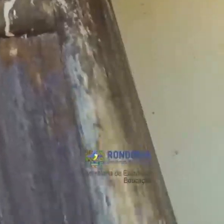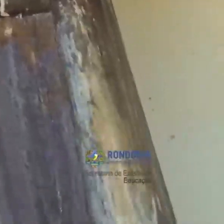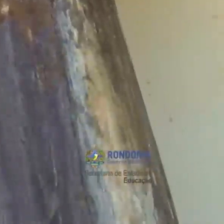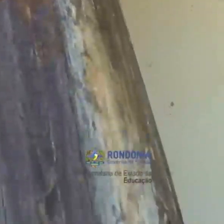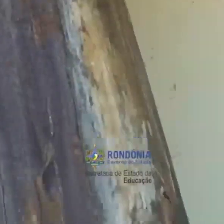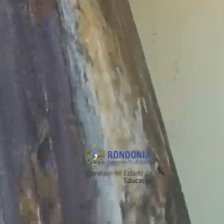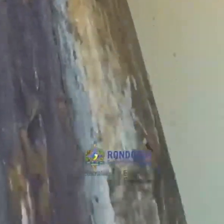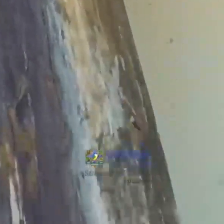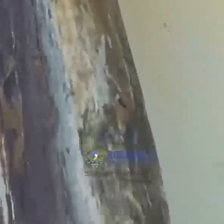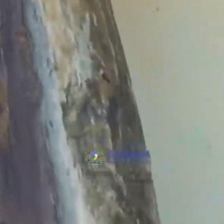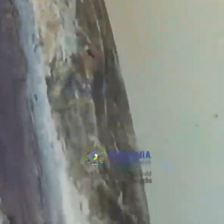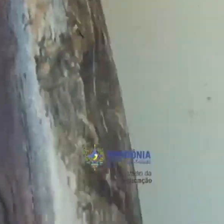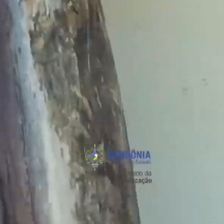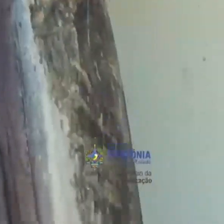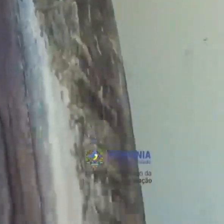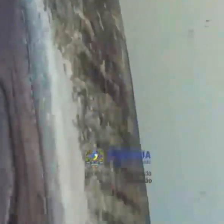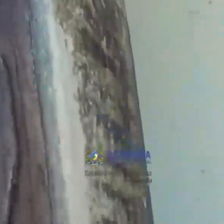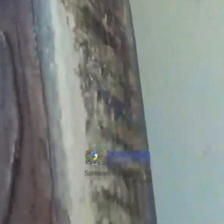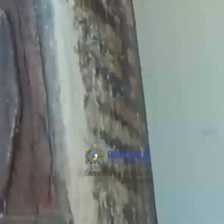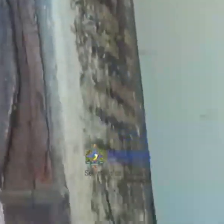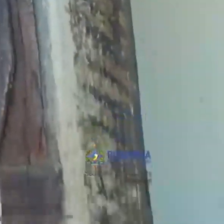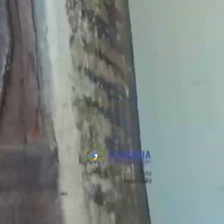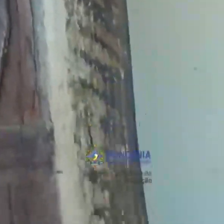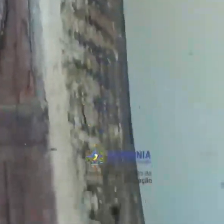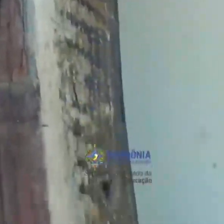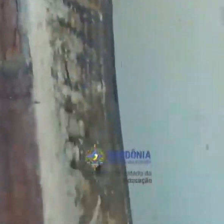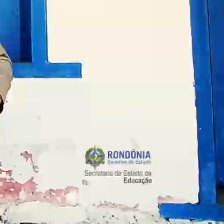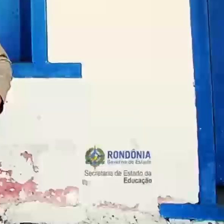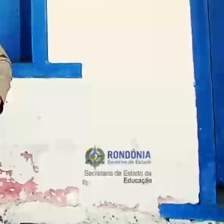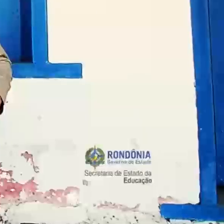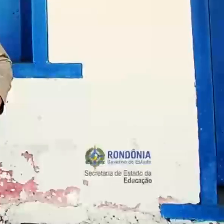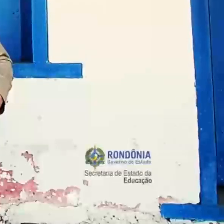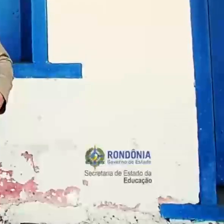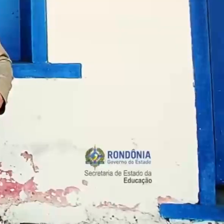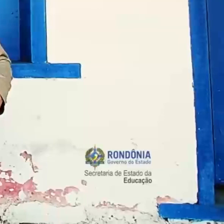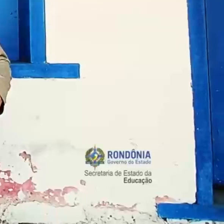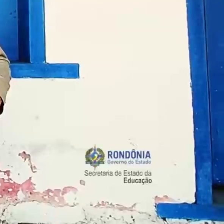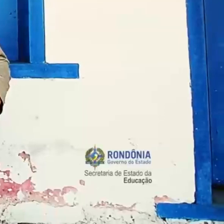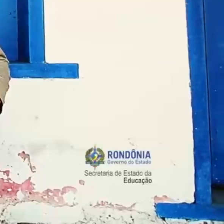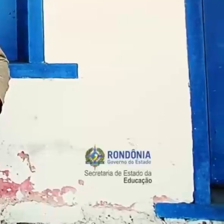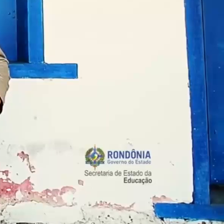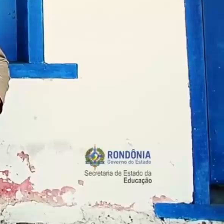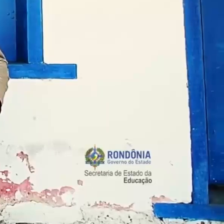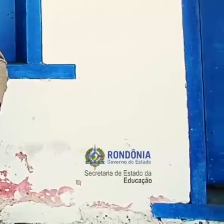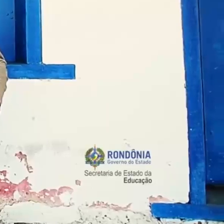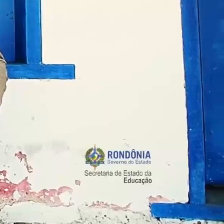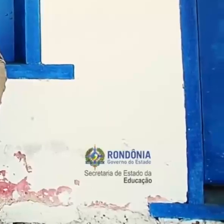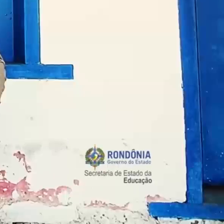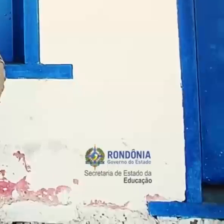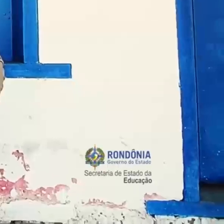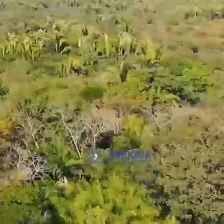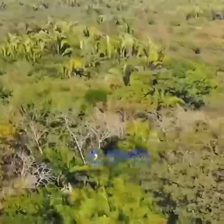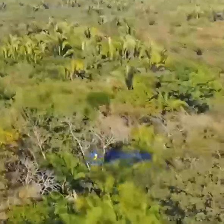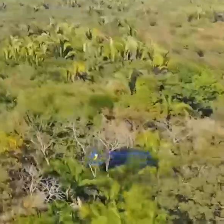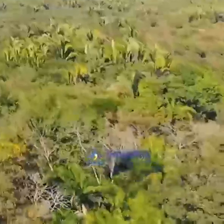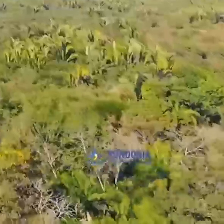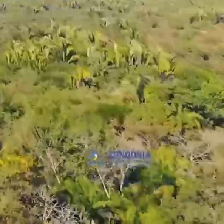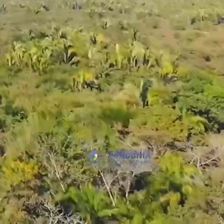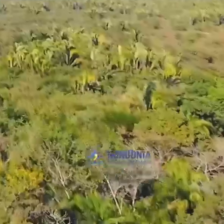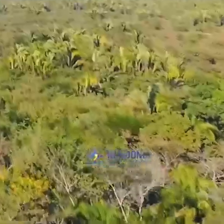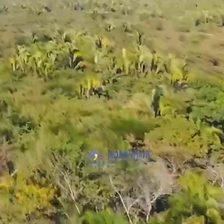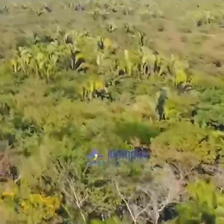ao engenheiro, amigo e professor de Rondon, Álvaro Coutinho de Melo Vilhena.